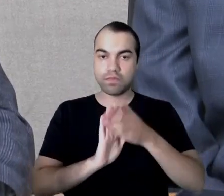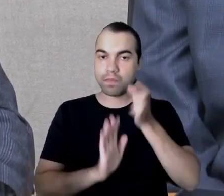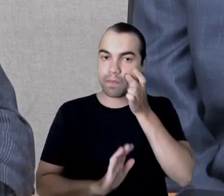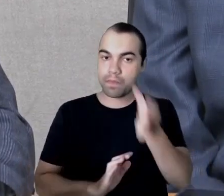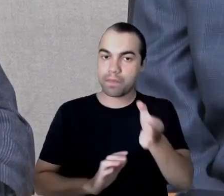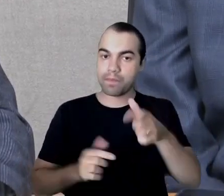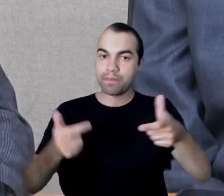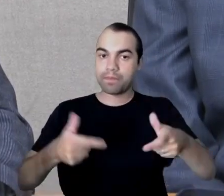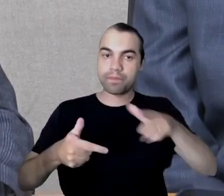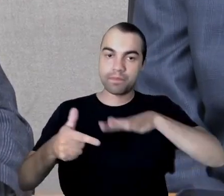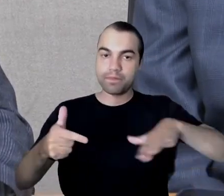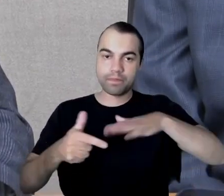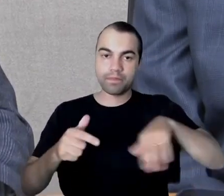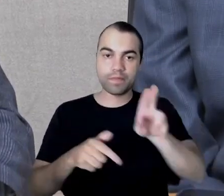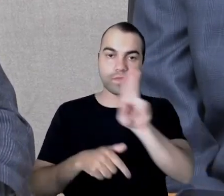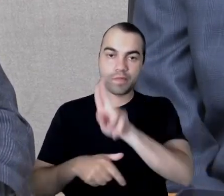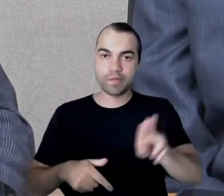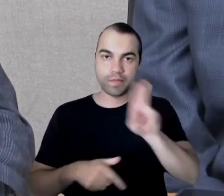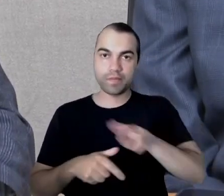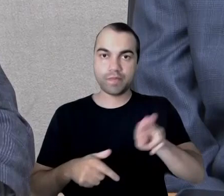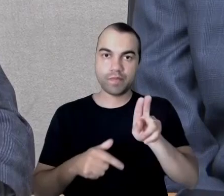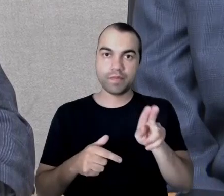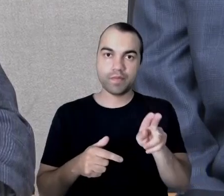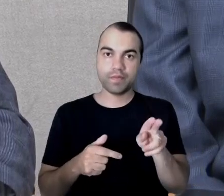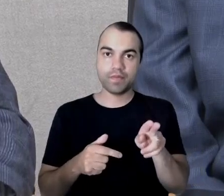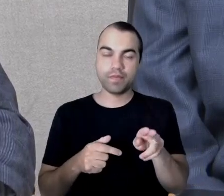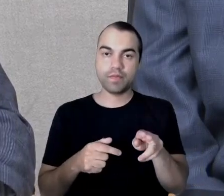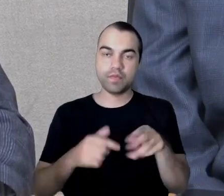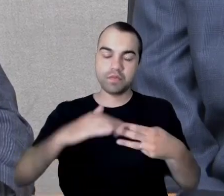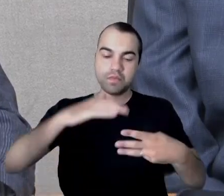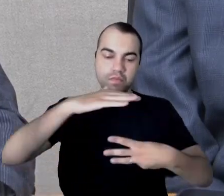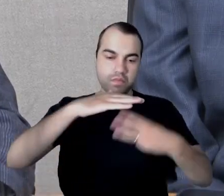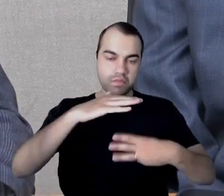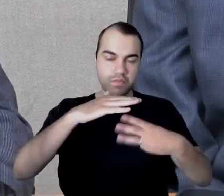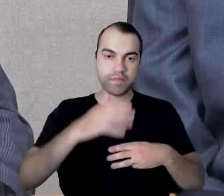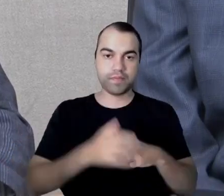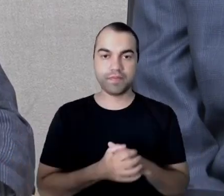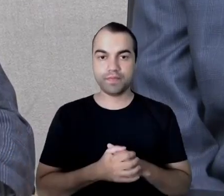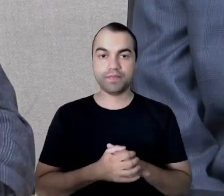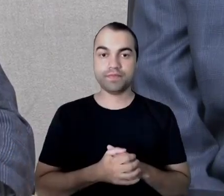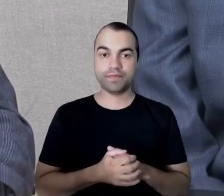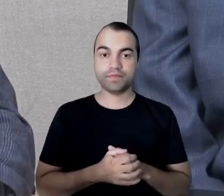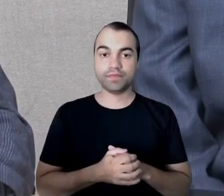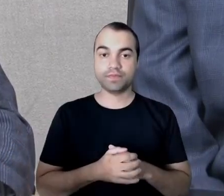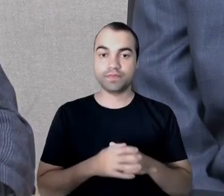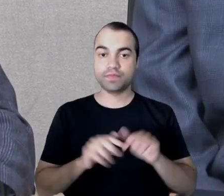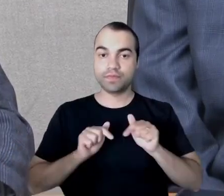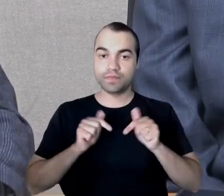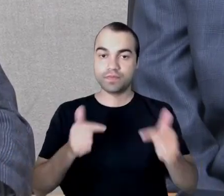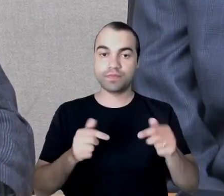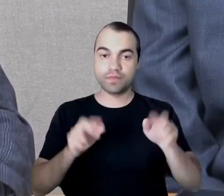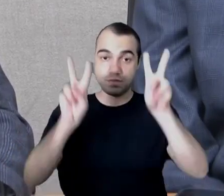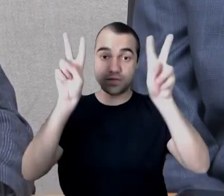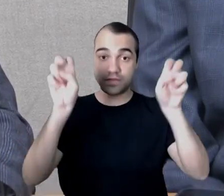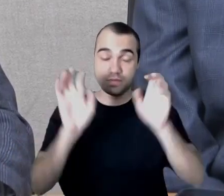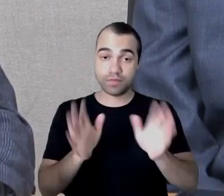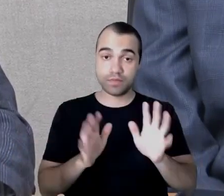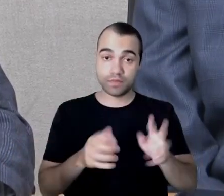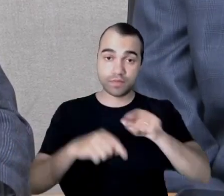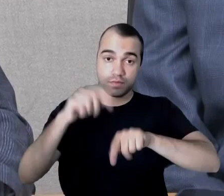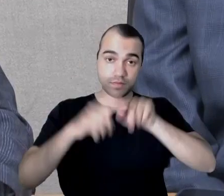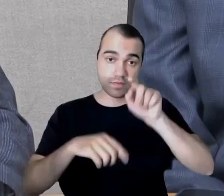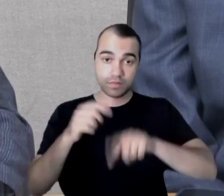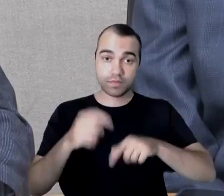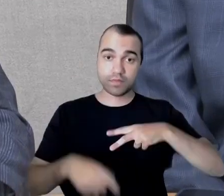os quais se insere o uso de bens públicos por terceiros no que se refere a iniciativa destacamos que o tema consta no hall de matérias de iniciativa